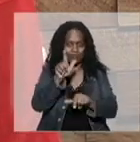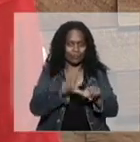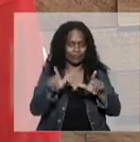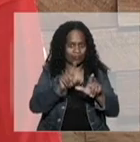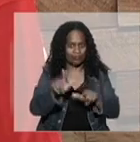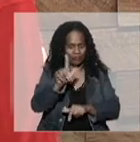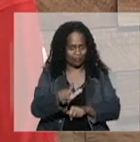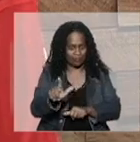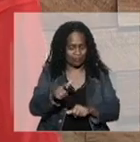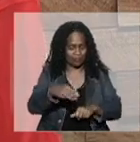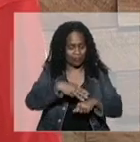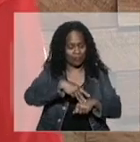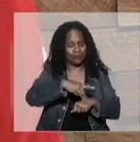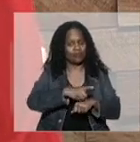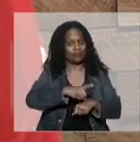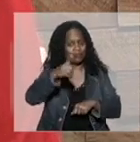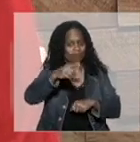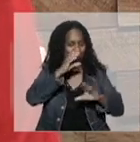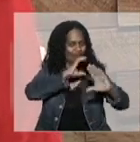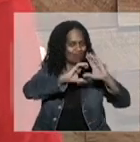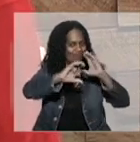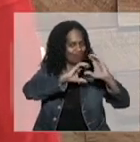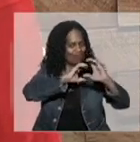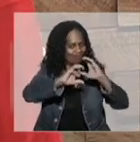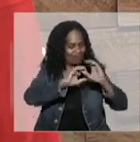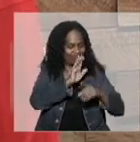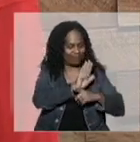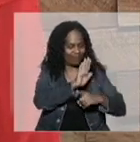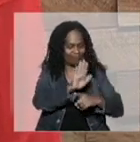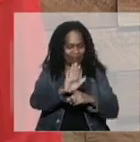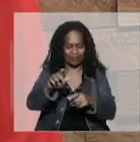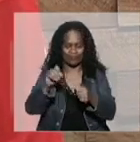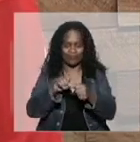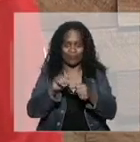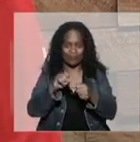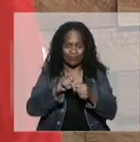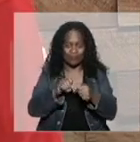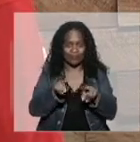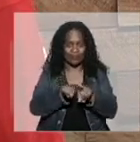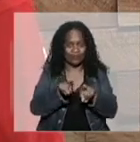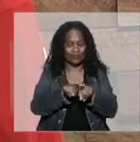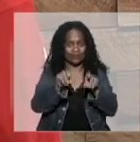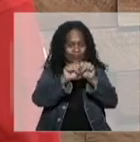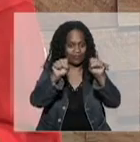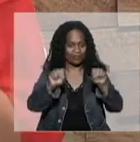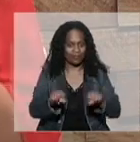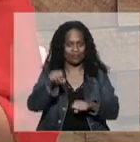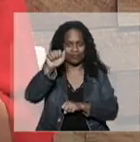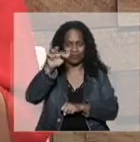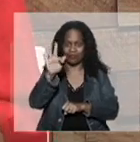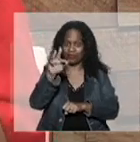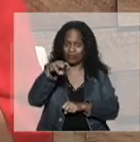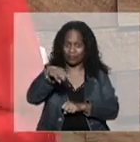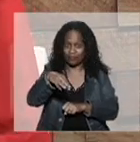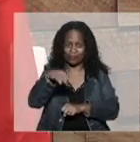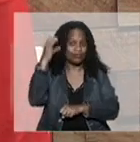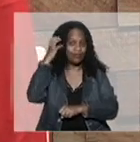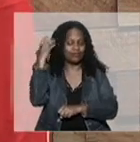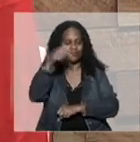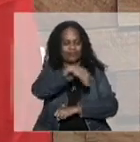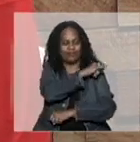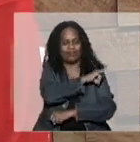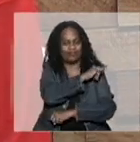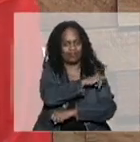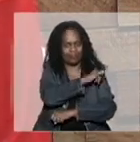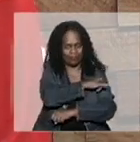formado em letras, mestre e doutor em comunicação. Ajudou a implantar e a consolidar o sistema de FM nas rádios